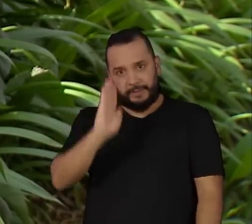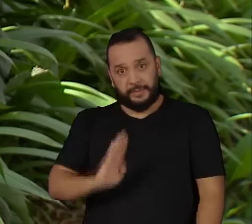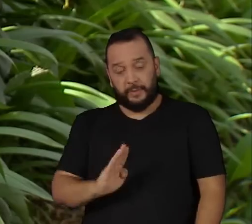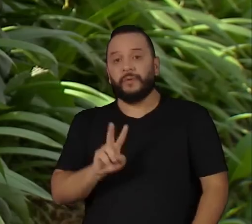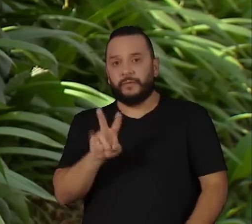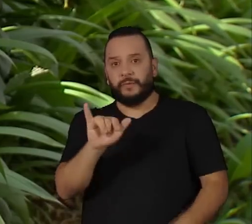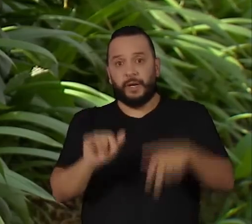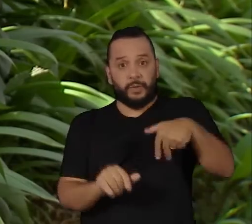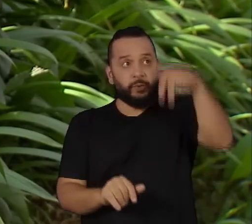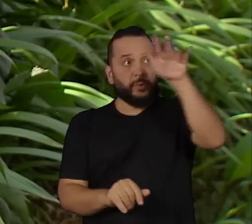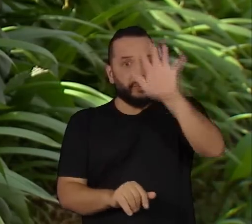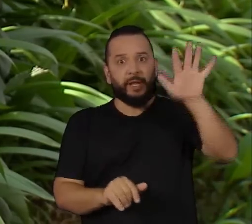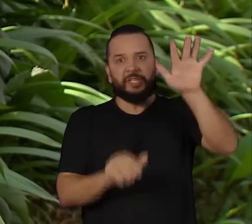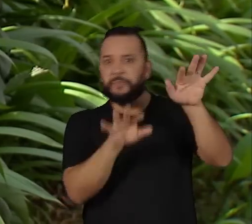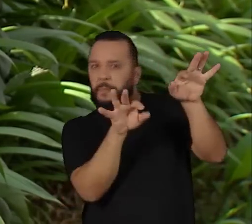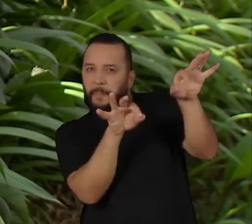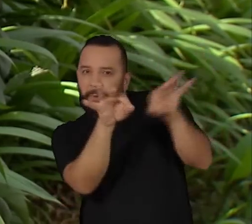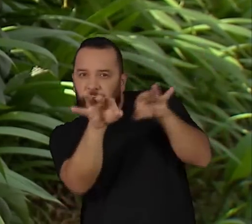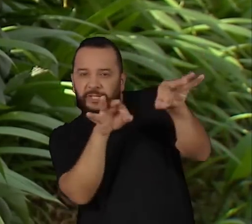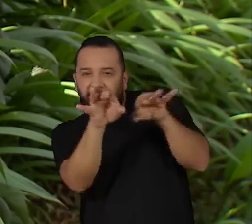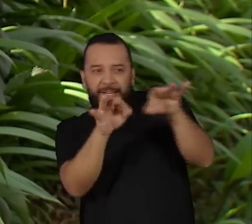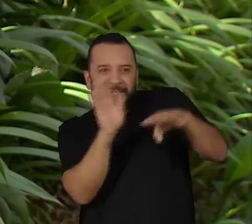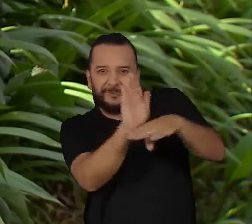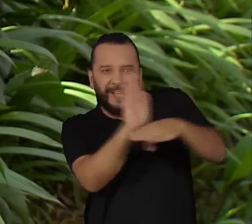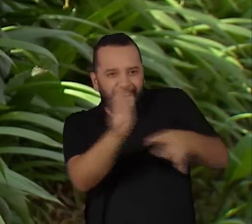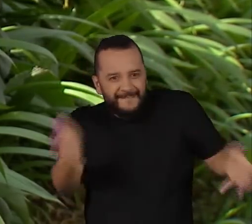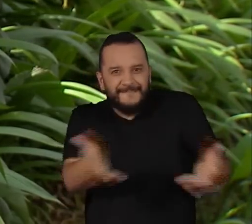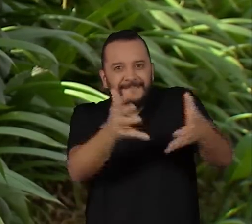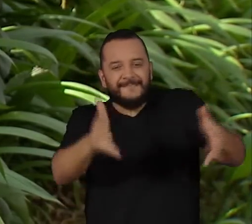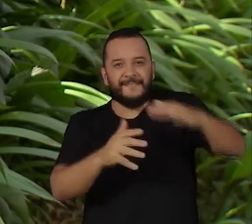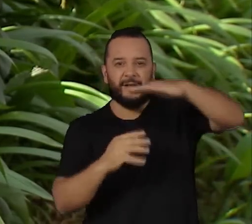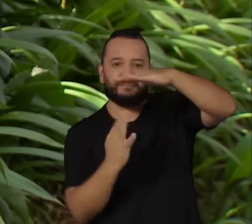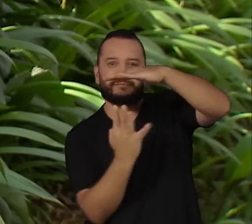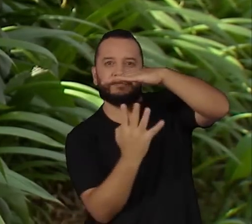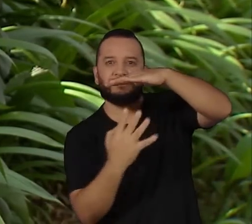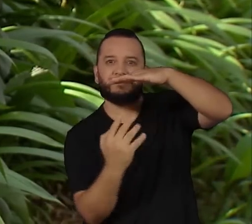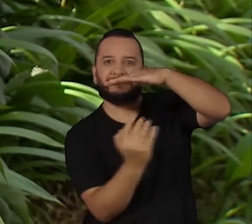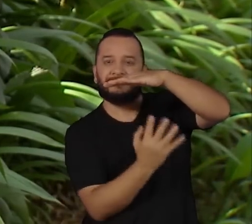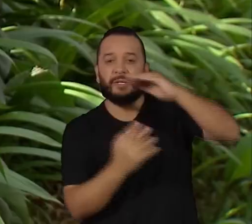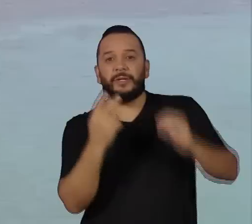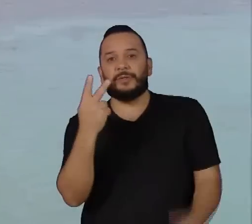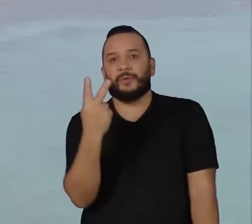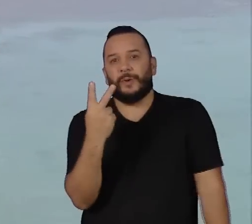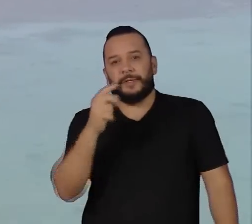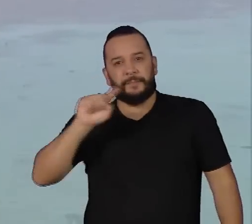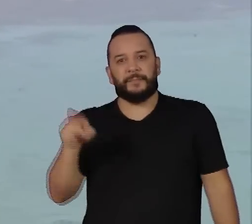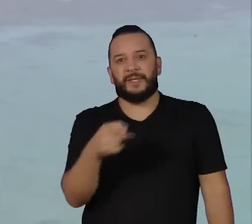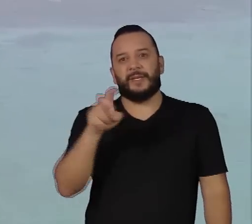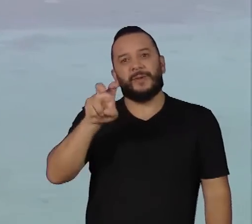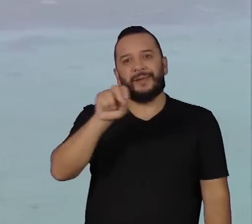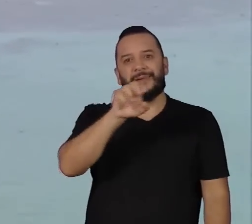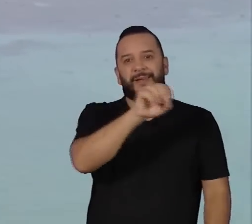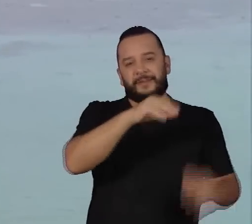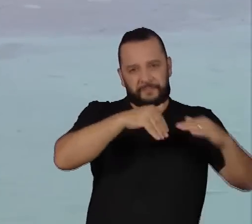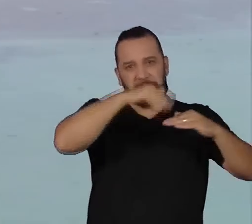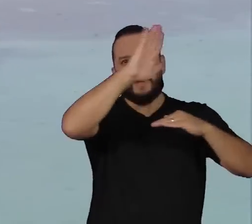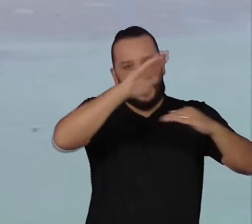projeto que já ajudou a recuperar mais de 2.500 fragmentos de corais.